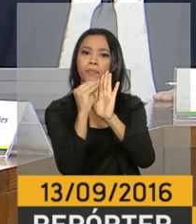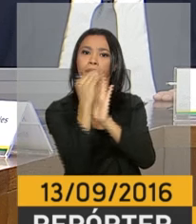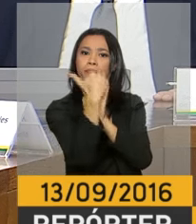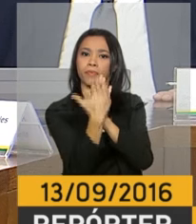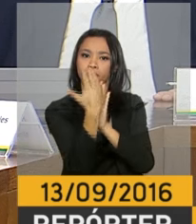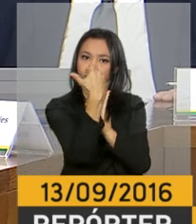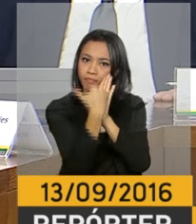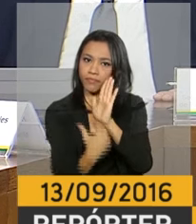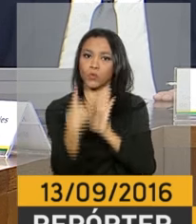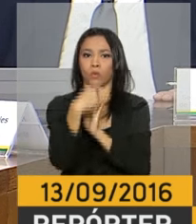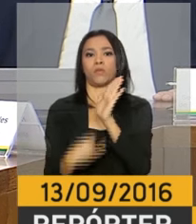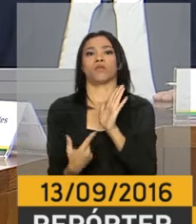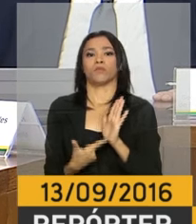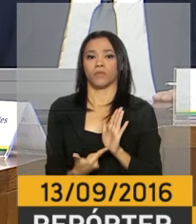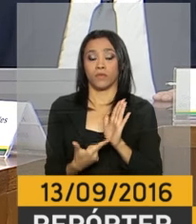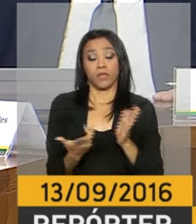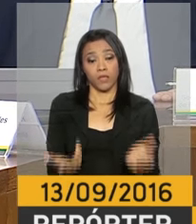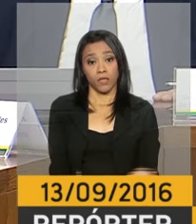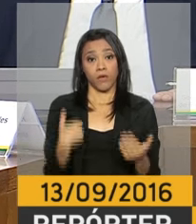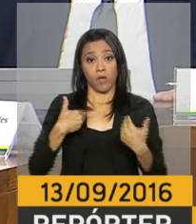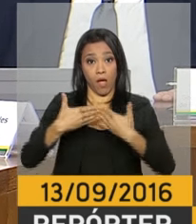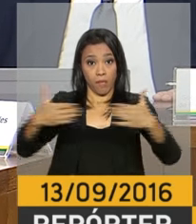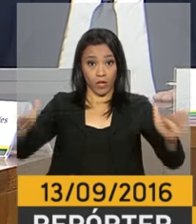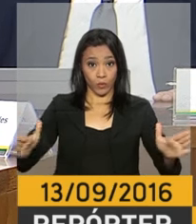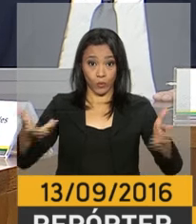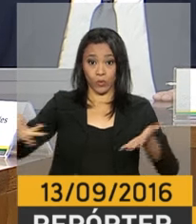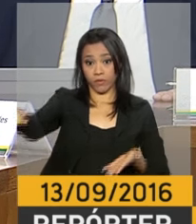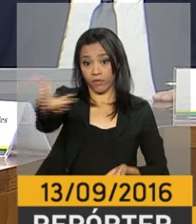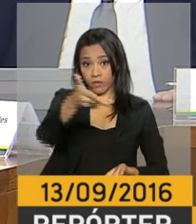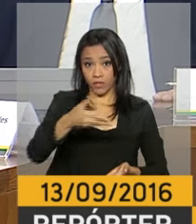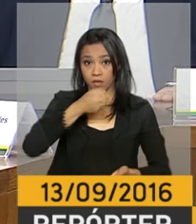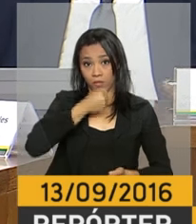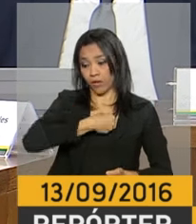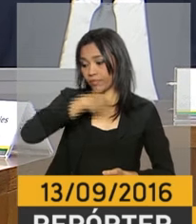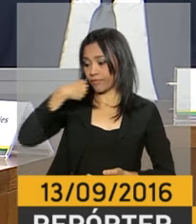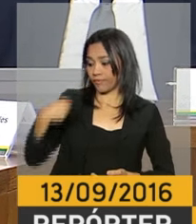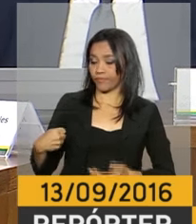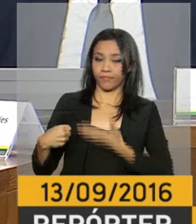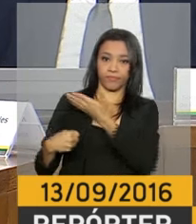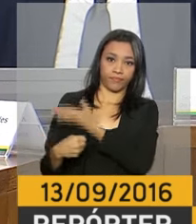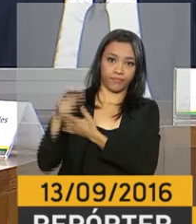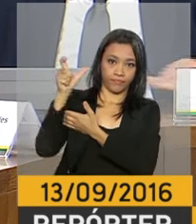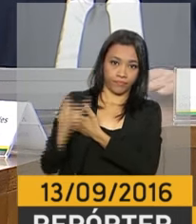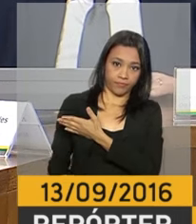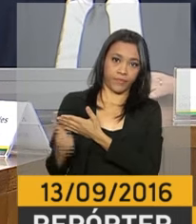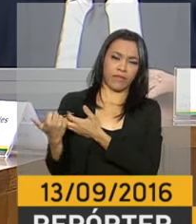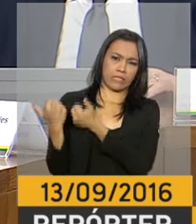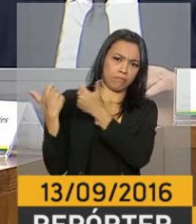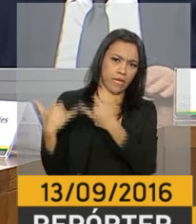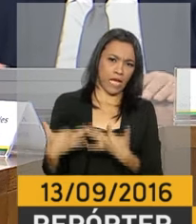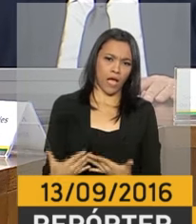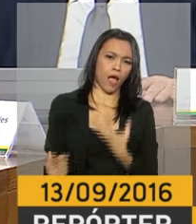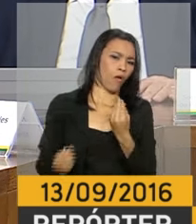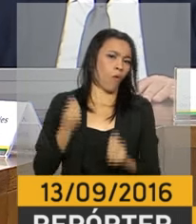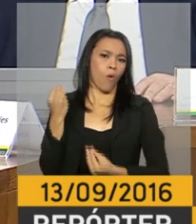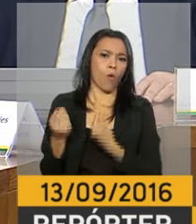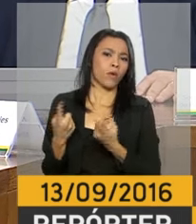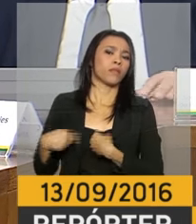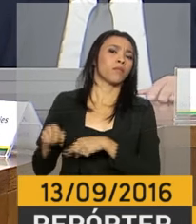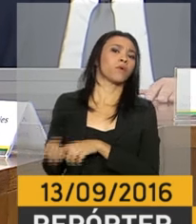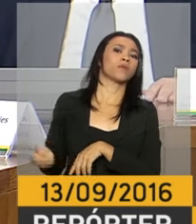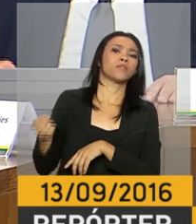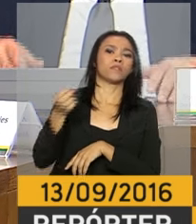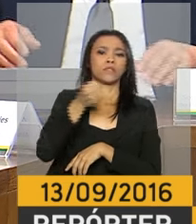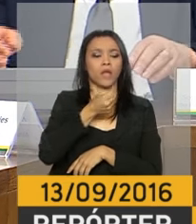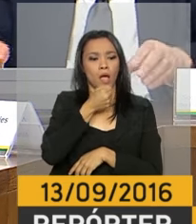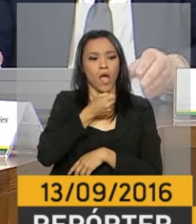faço abertura para inicialmente passar a palavra ao Moreiro Franco para ele dar as explicações preliminares depois vamos ouvir a